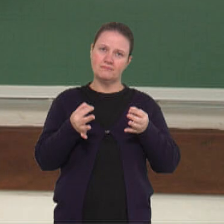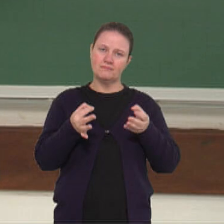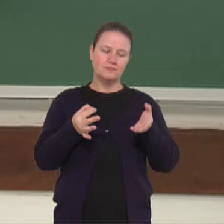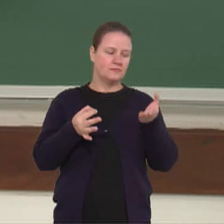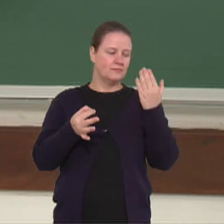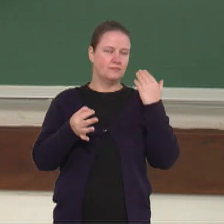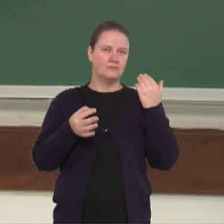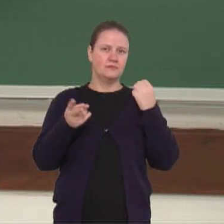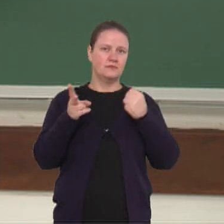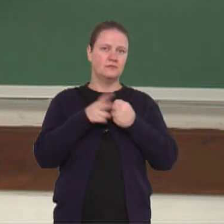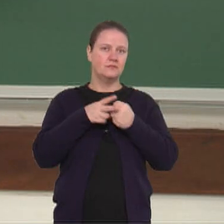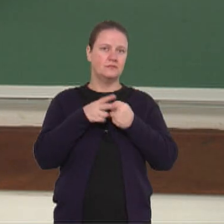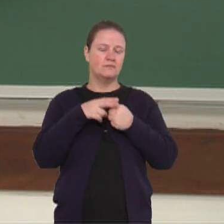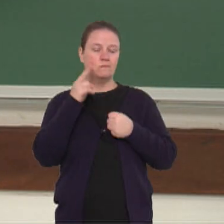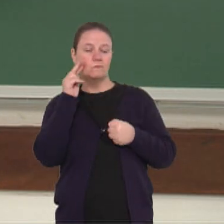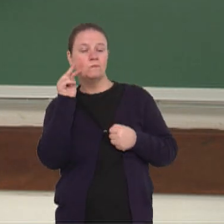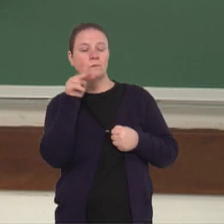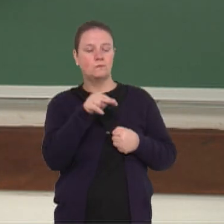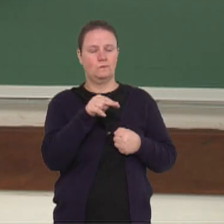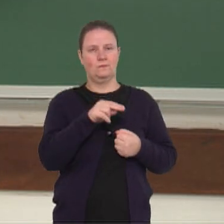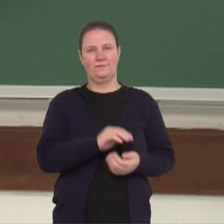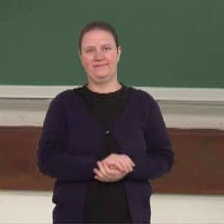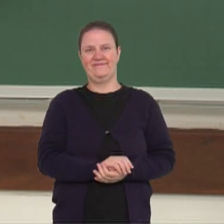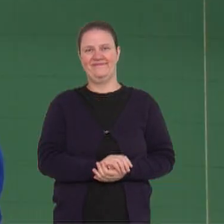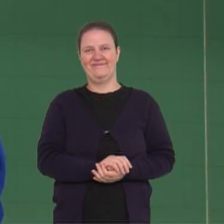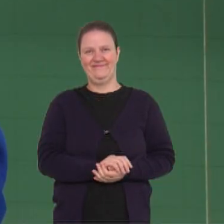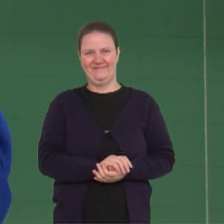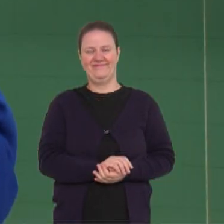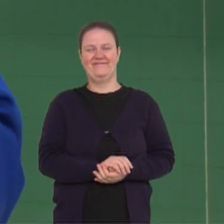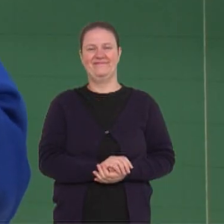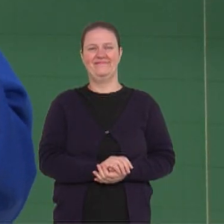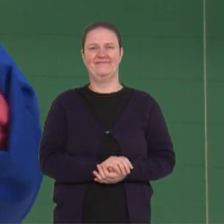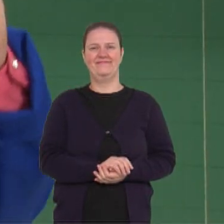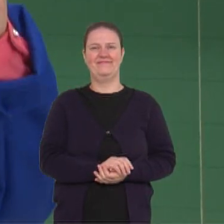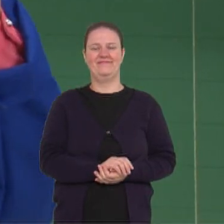passado do verbo ver. Se, saw.